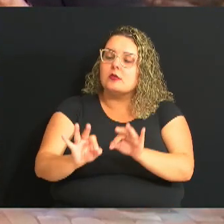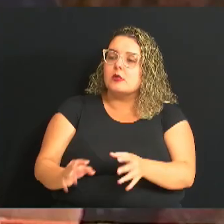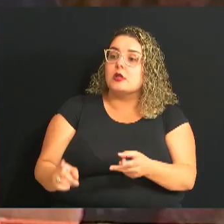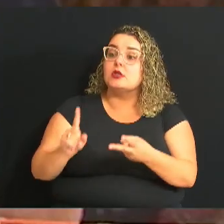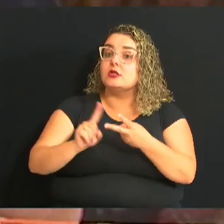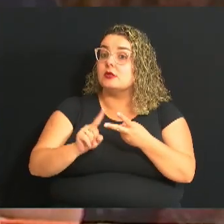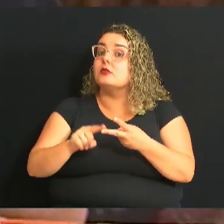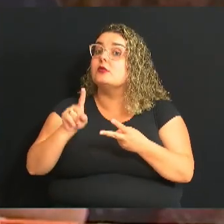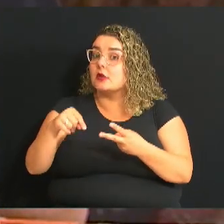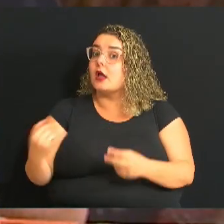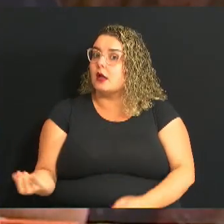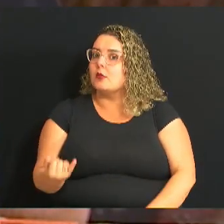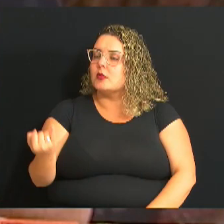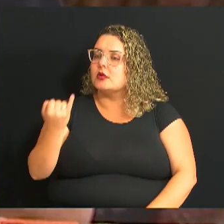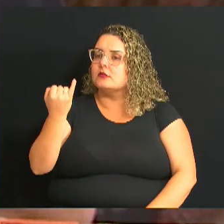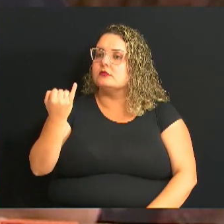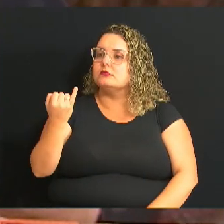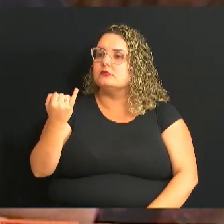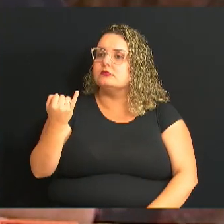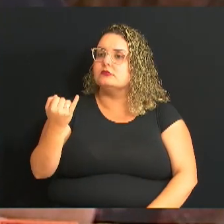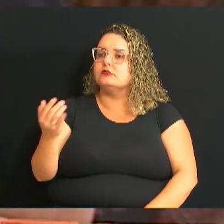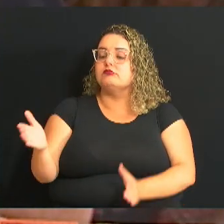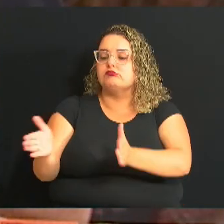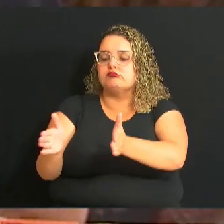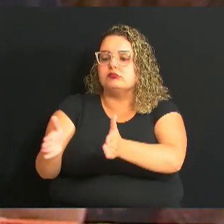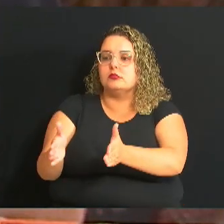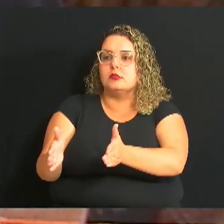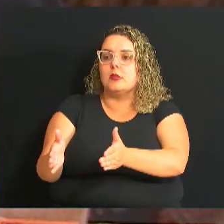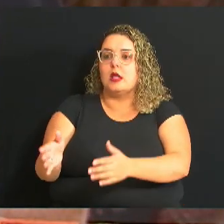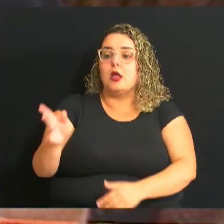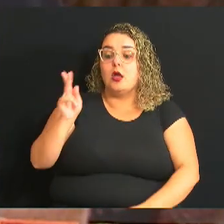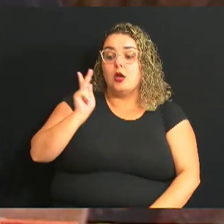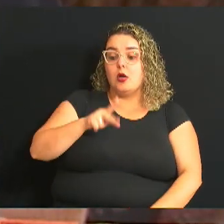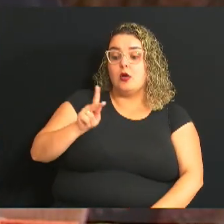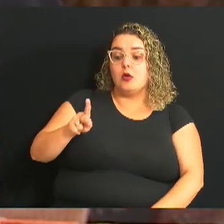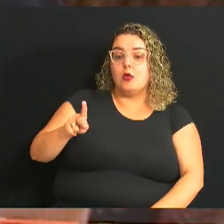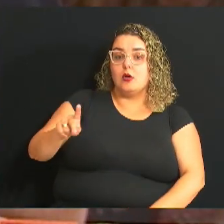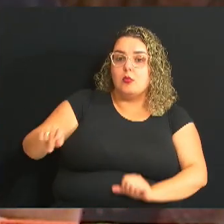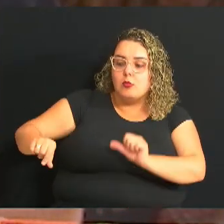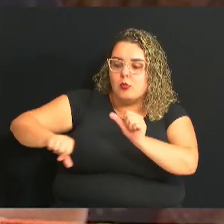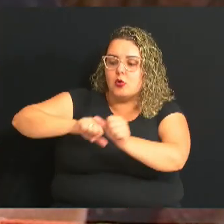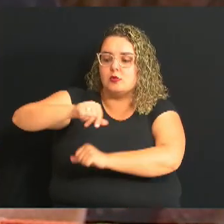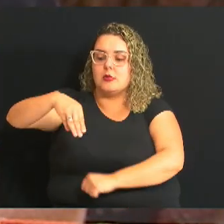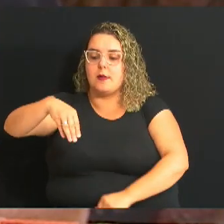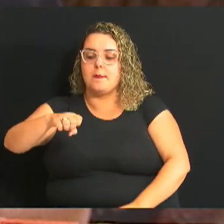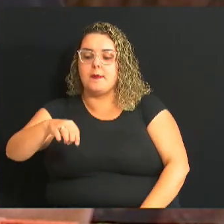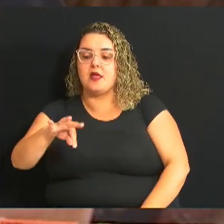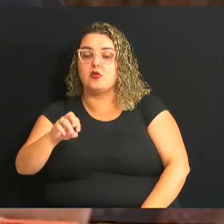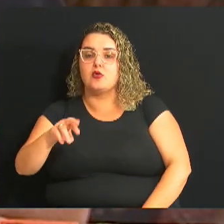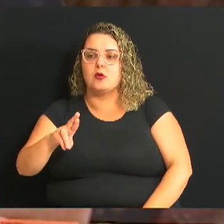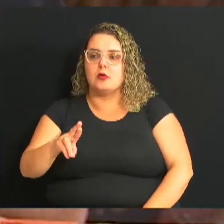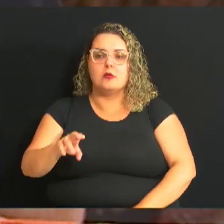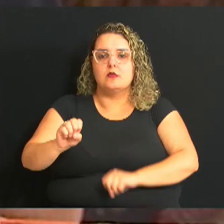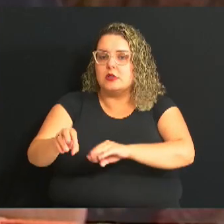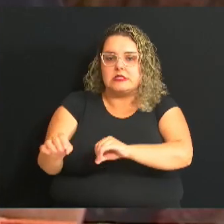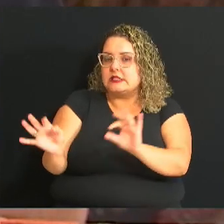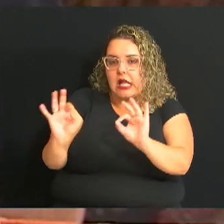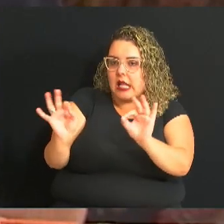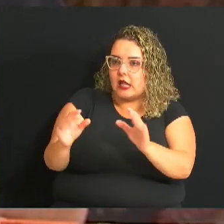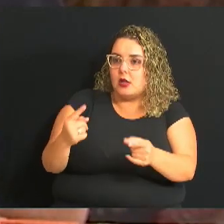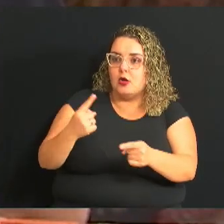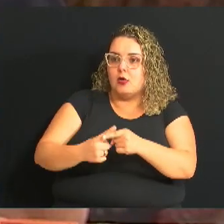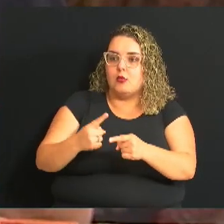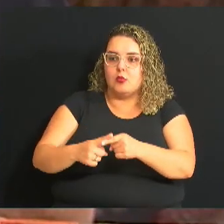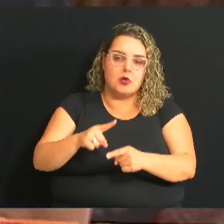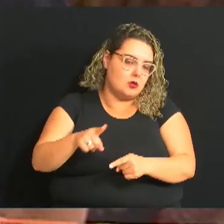importante, que eles saiam um pouquinho da posição de professor e virem mentores. Tá? Eles não vão ensinar nada, mesmo porque não é